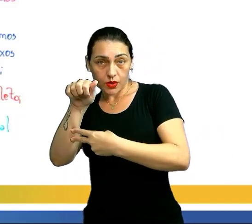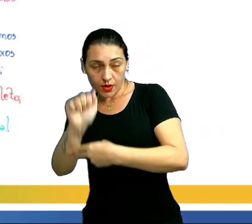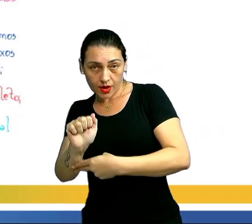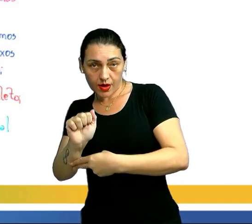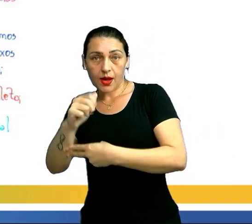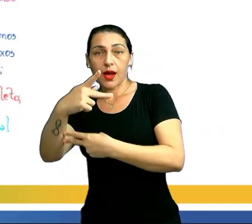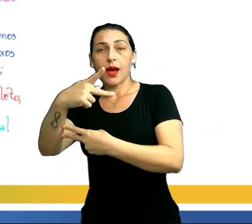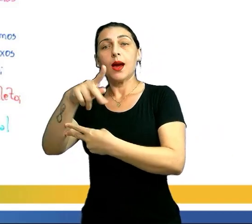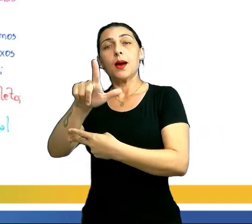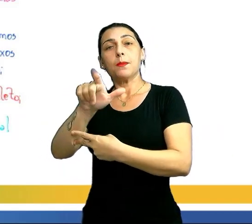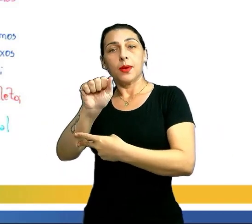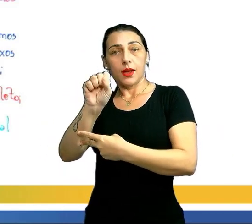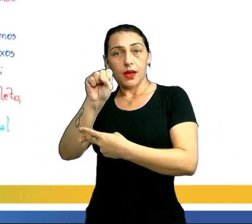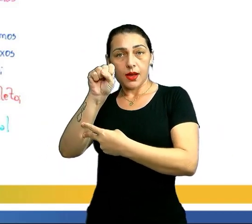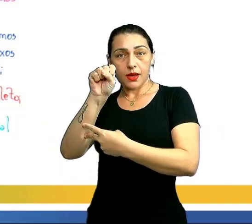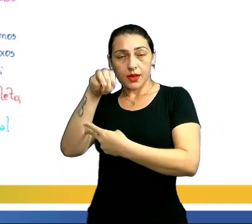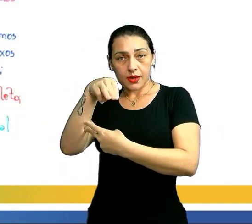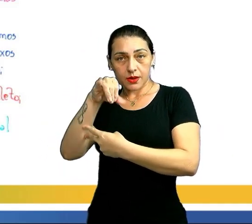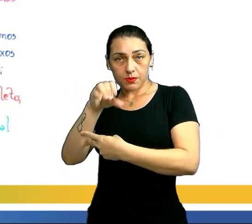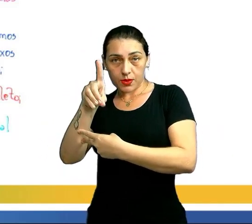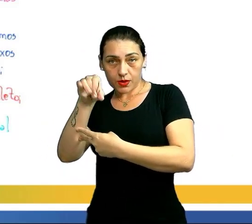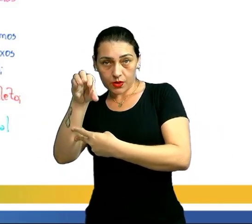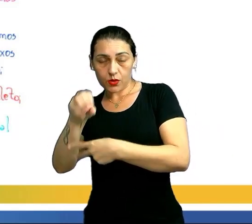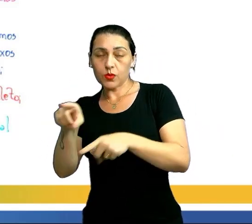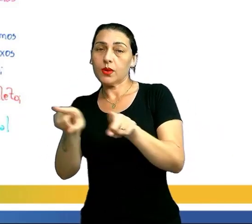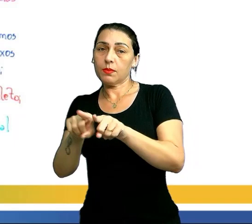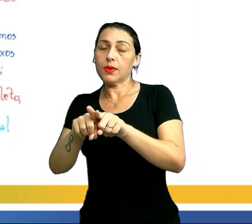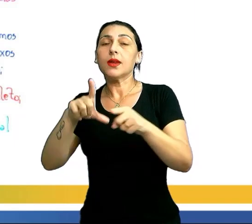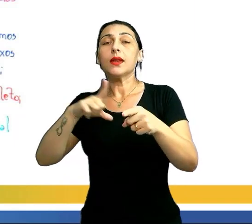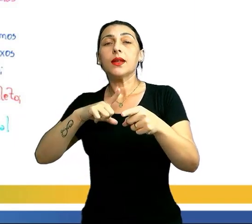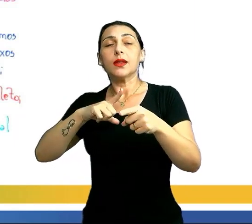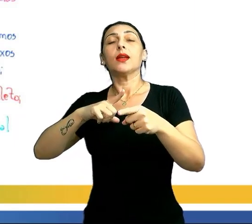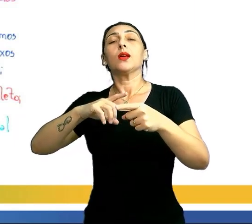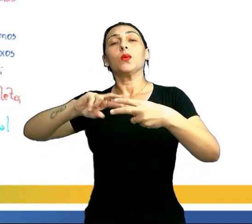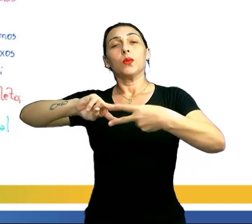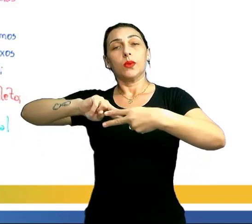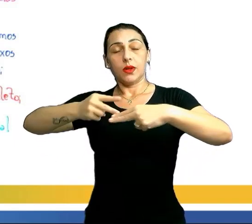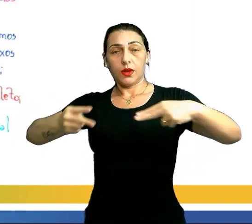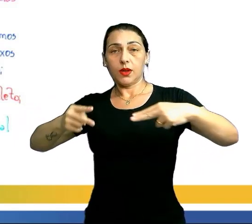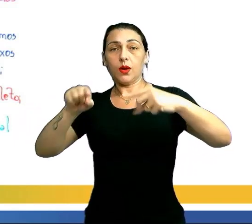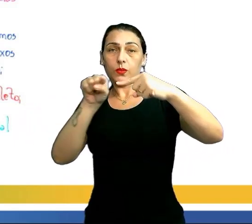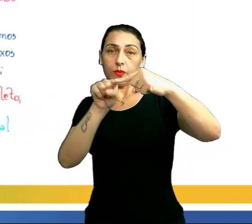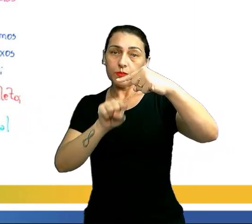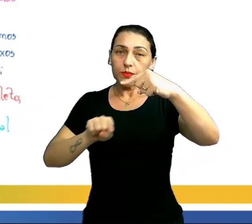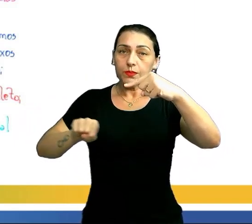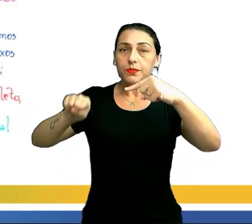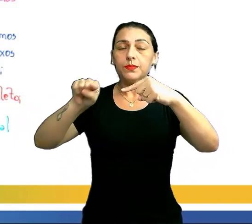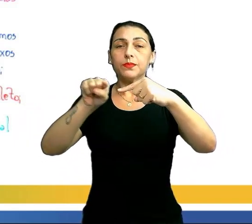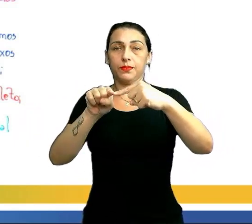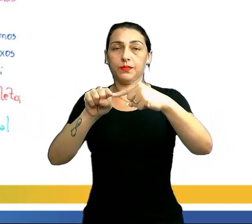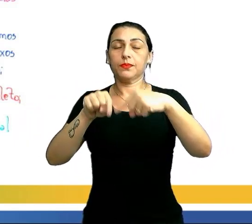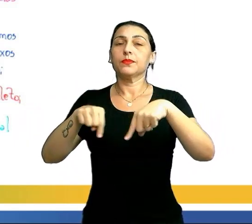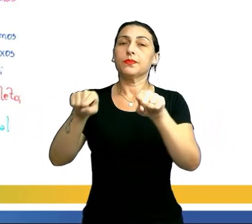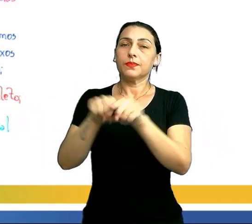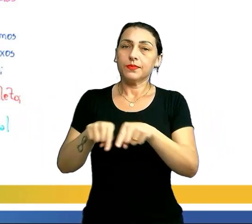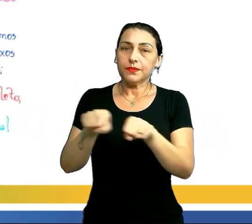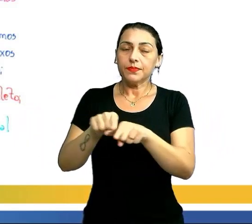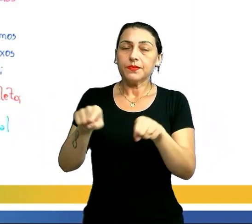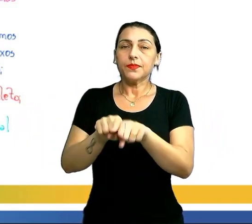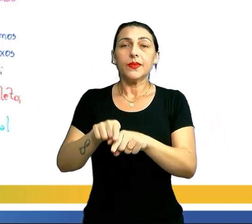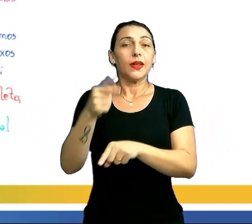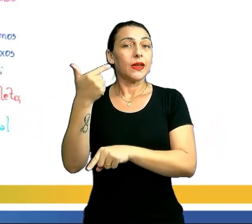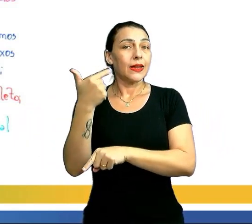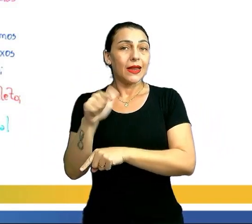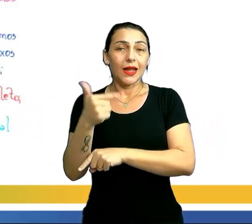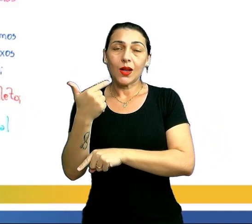plasmídio, mas ela também tem um DNA mais complexo, circular, e